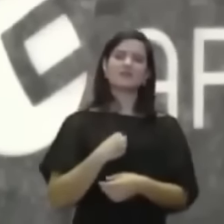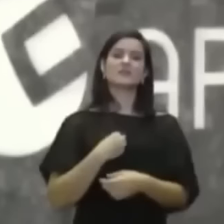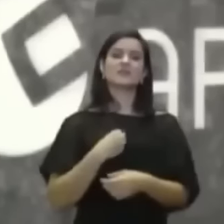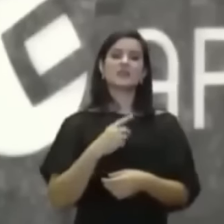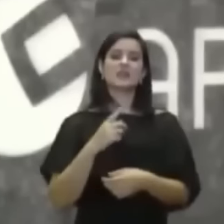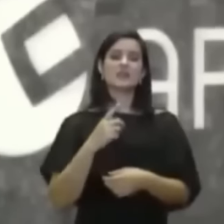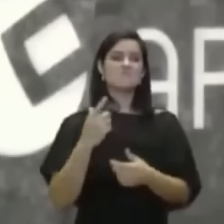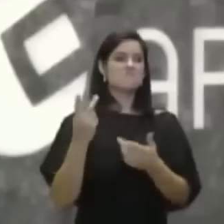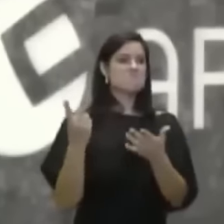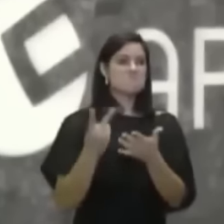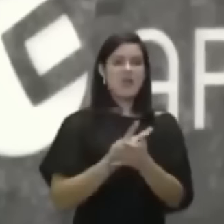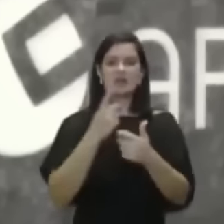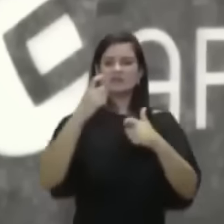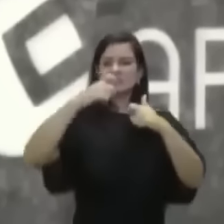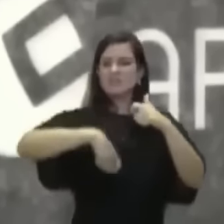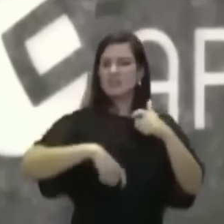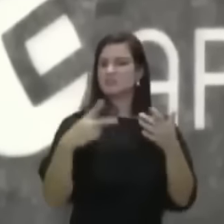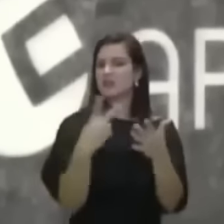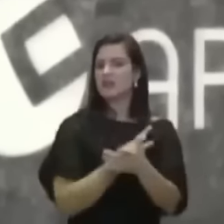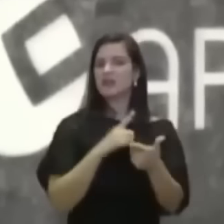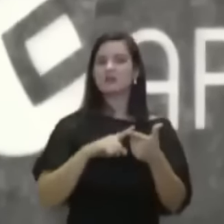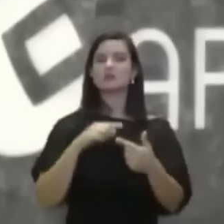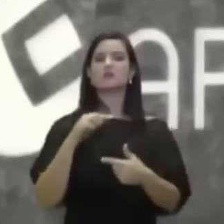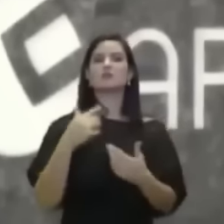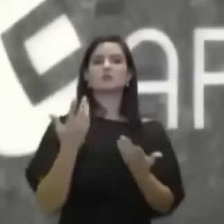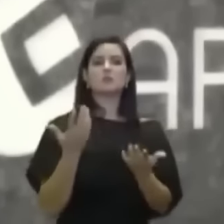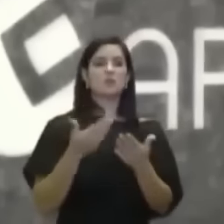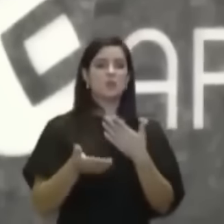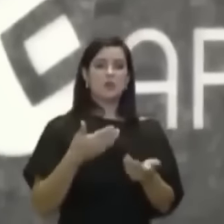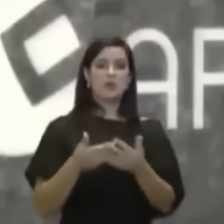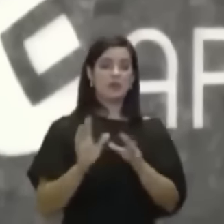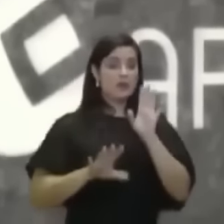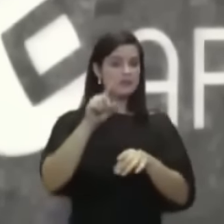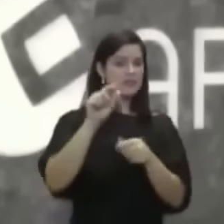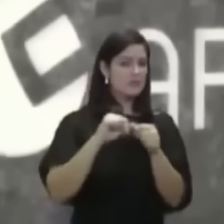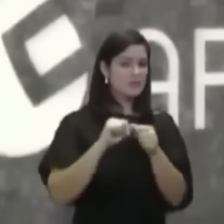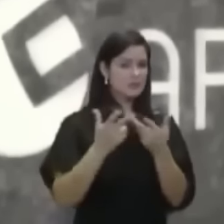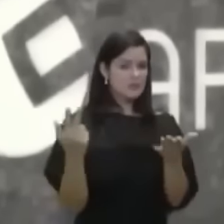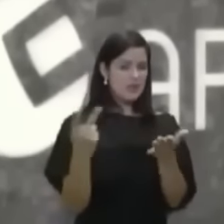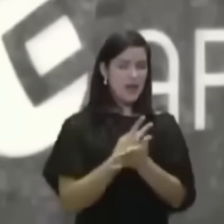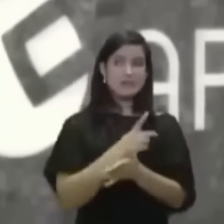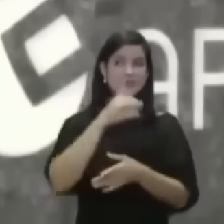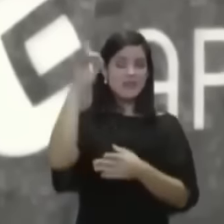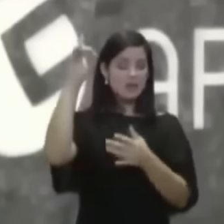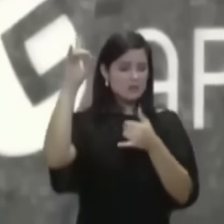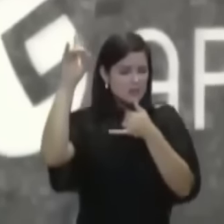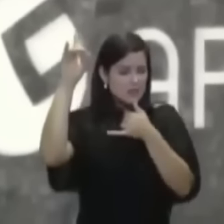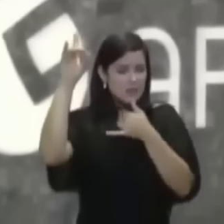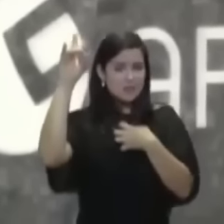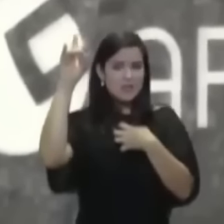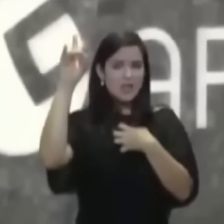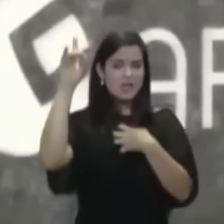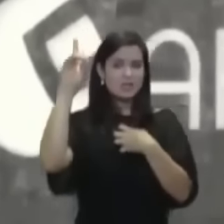você caiu em adultério, você caiu em fornicação, você cometeu algo que entristeceu o coração de Deus e